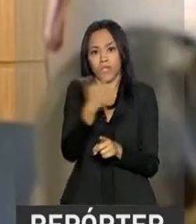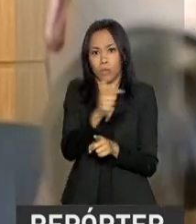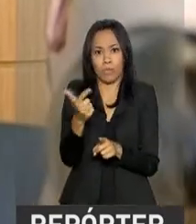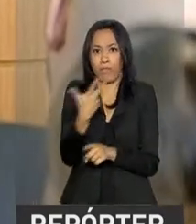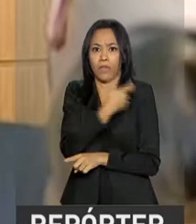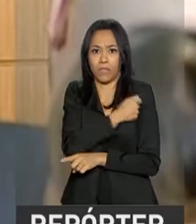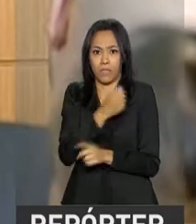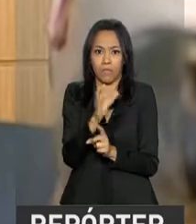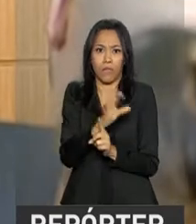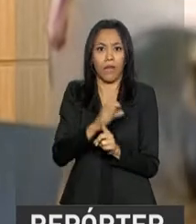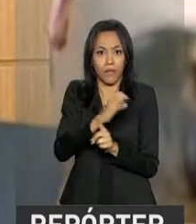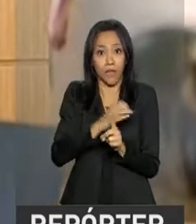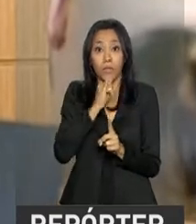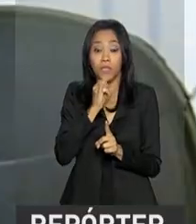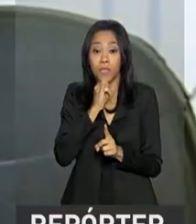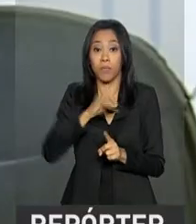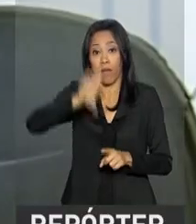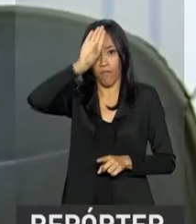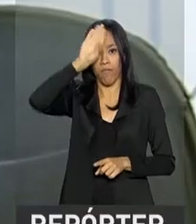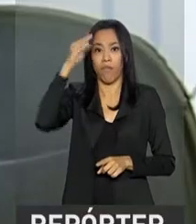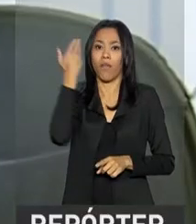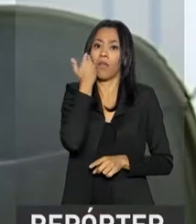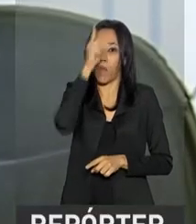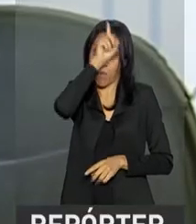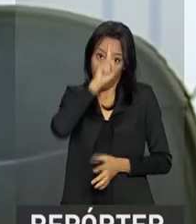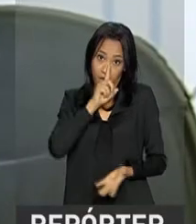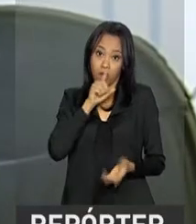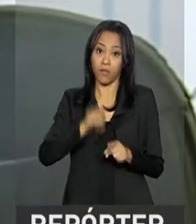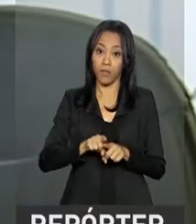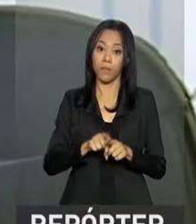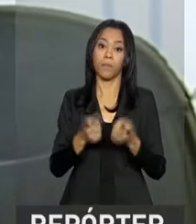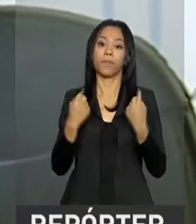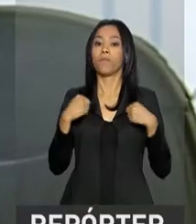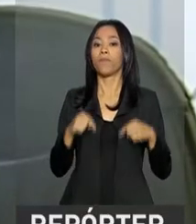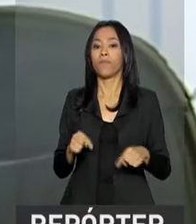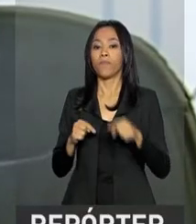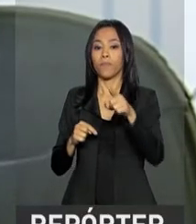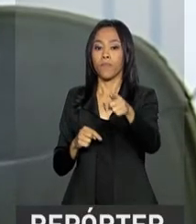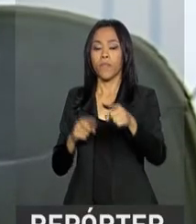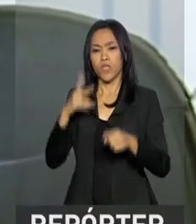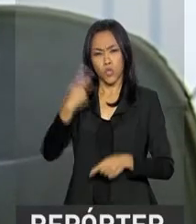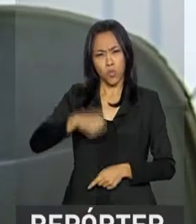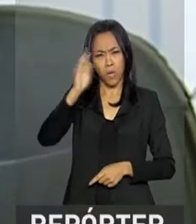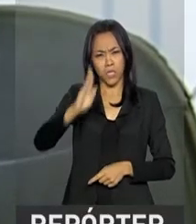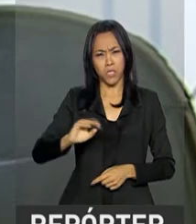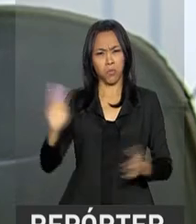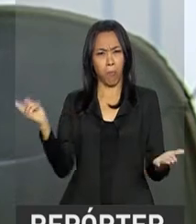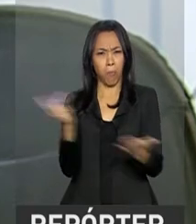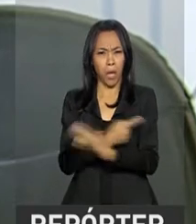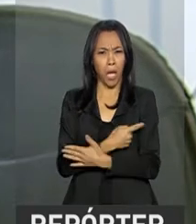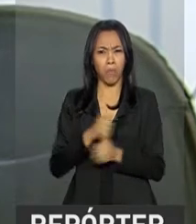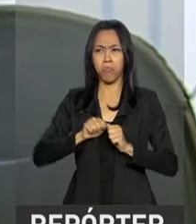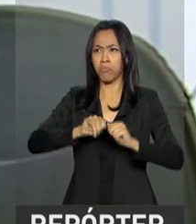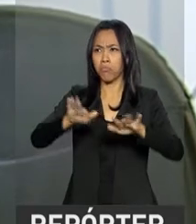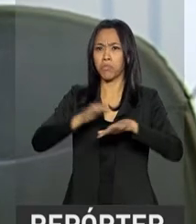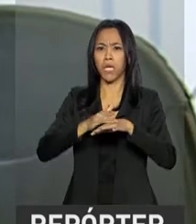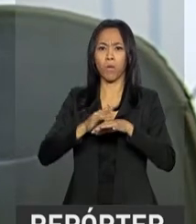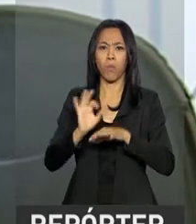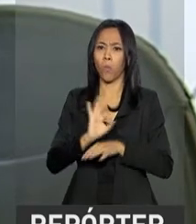tenha como a questão da febre amarela não há transmissão autóctone do sarampo no brasil todos os casos são